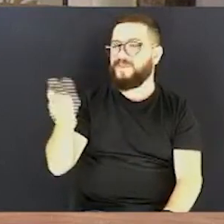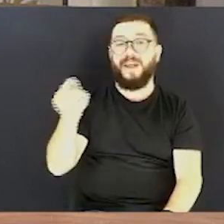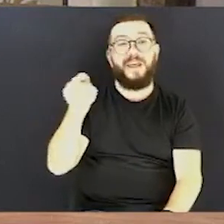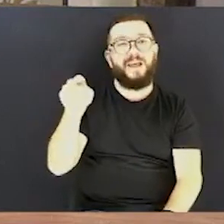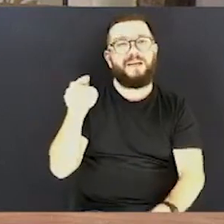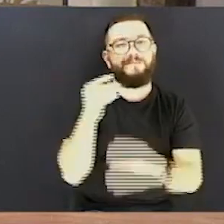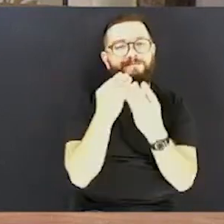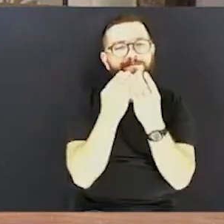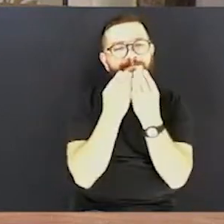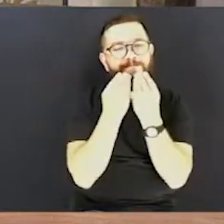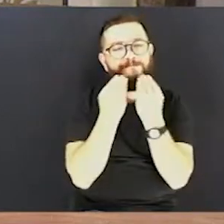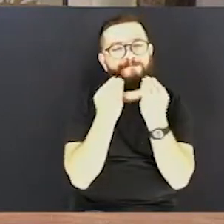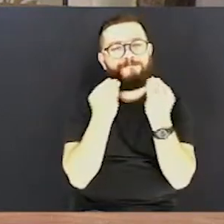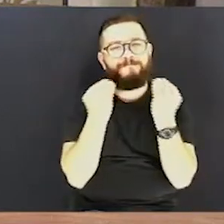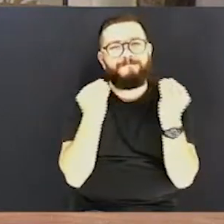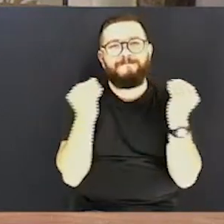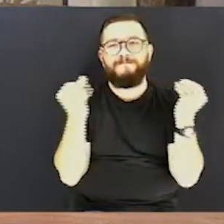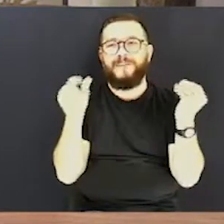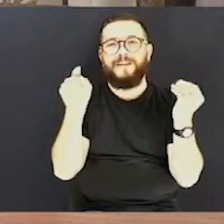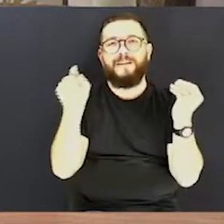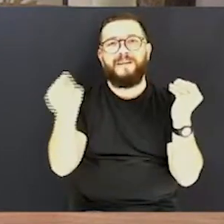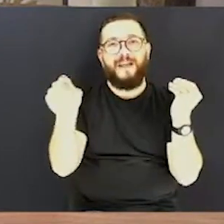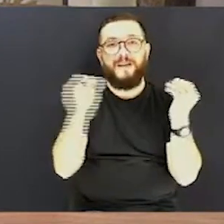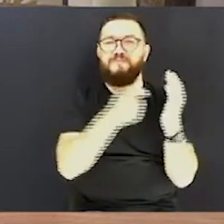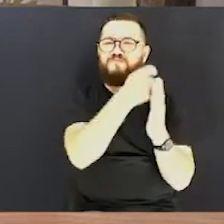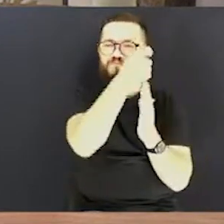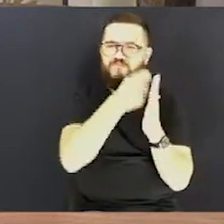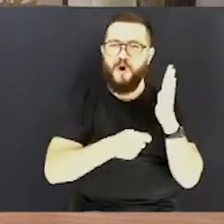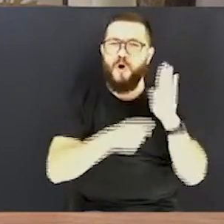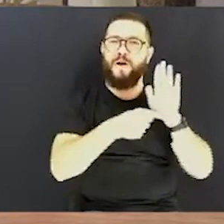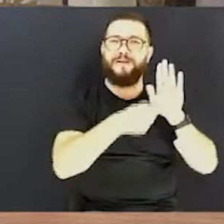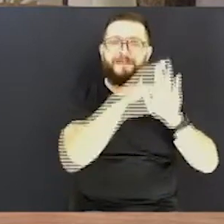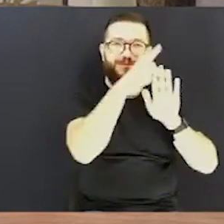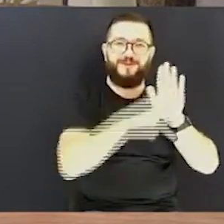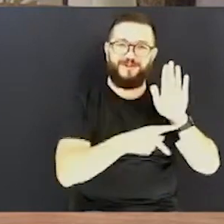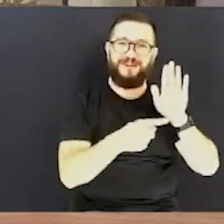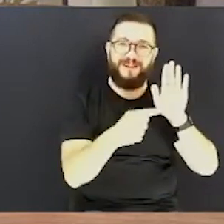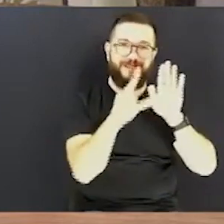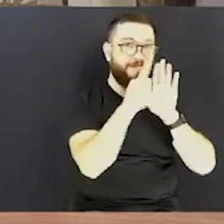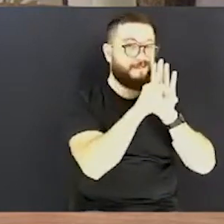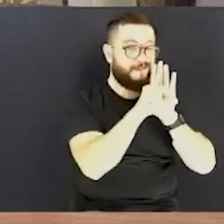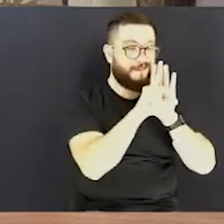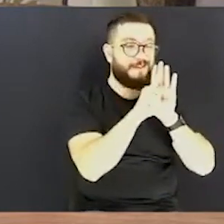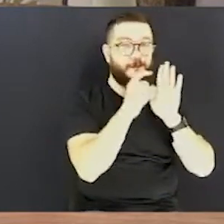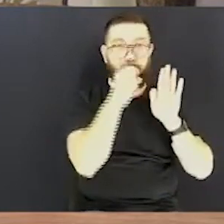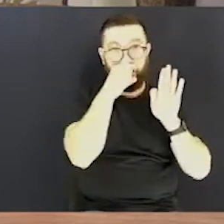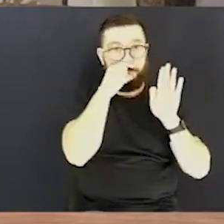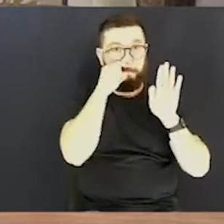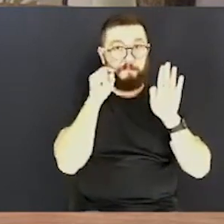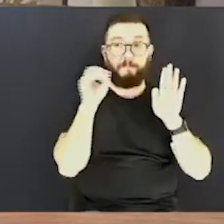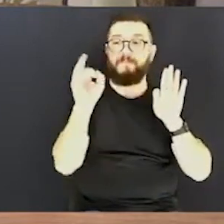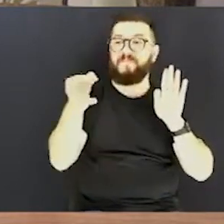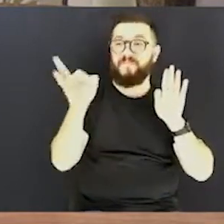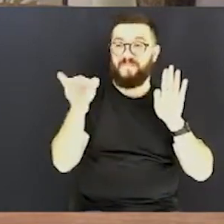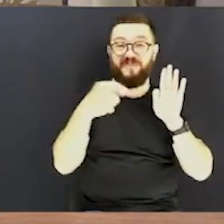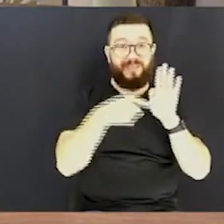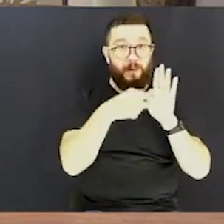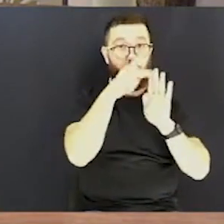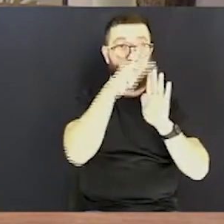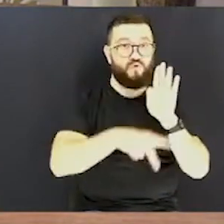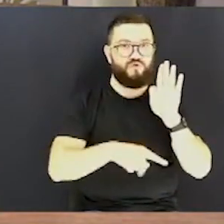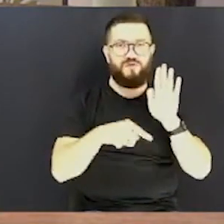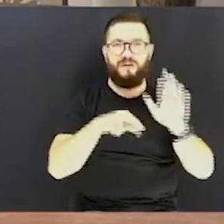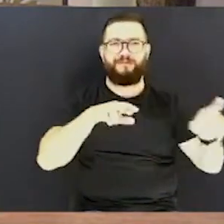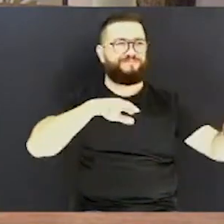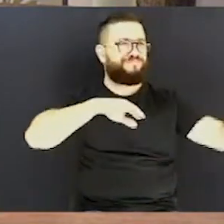elaborar e protocolar esse projeto de lei. Mas, como o senhor disse, elaborado aí, construído a várias